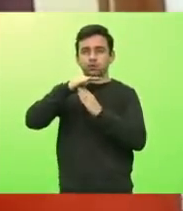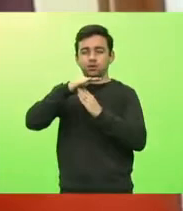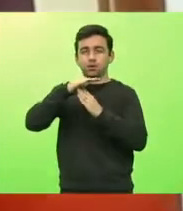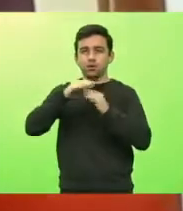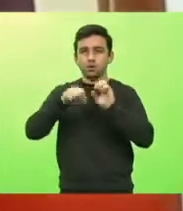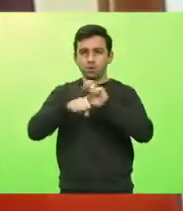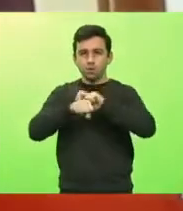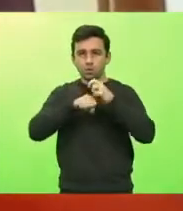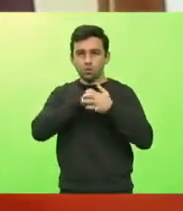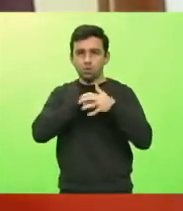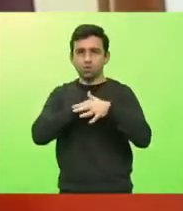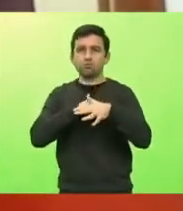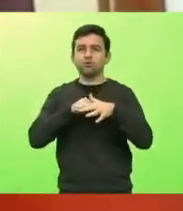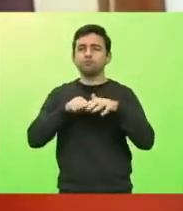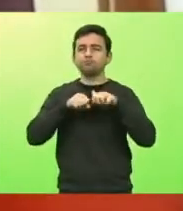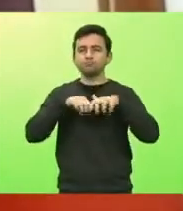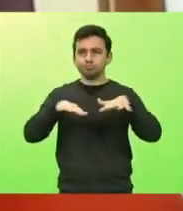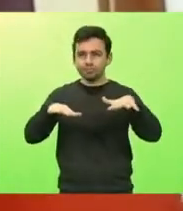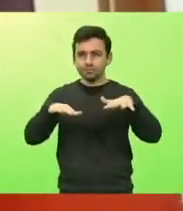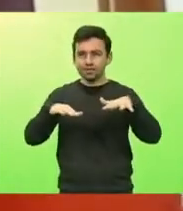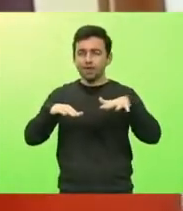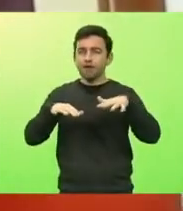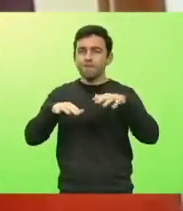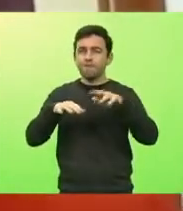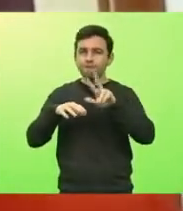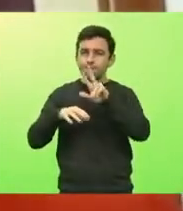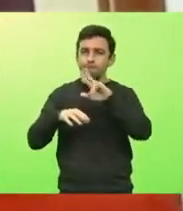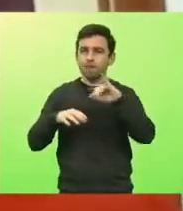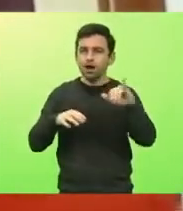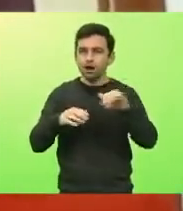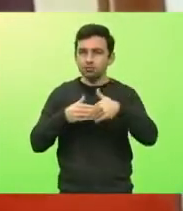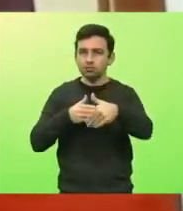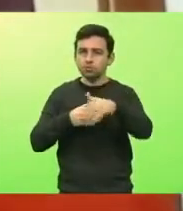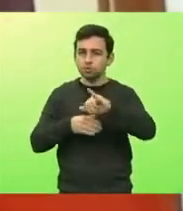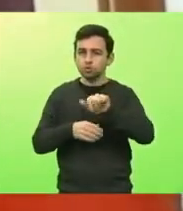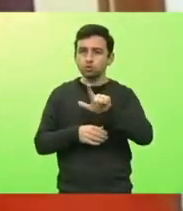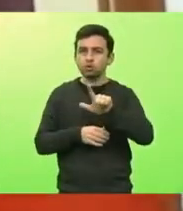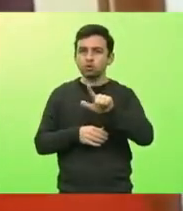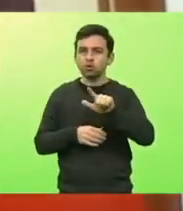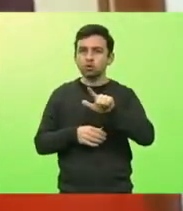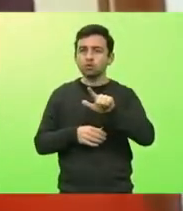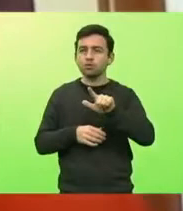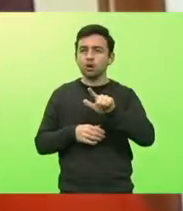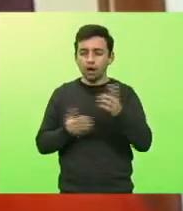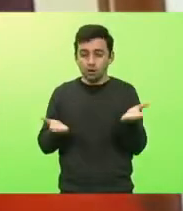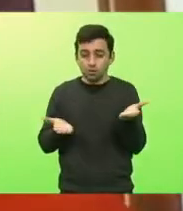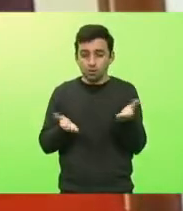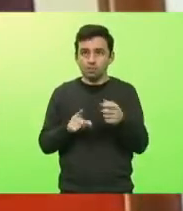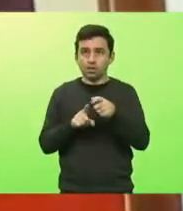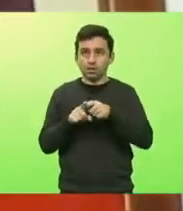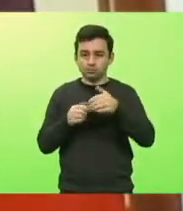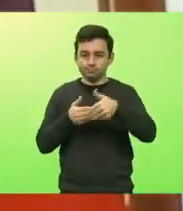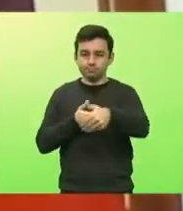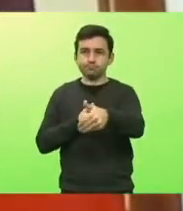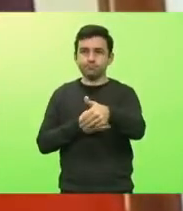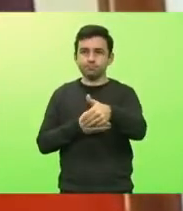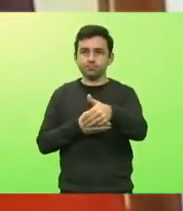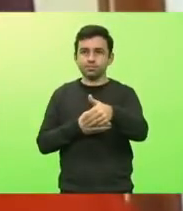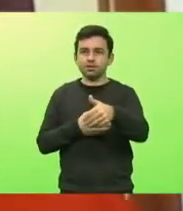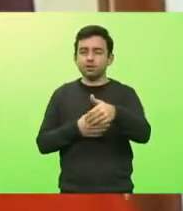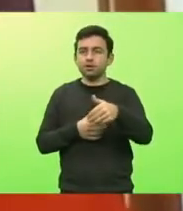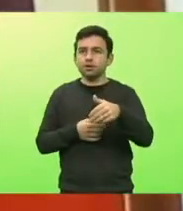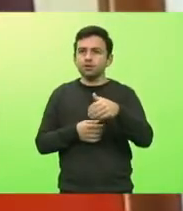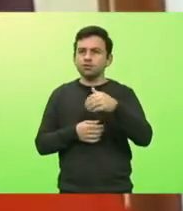estava por vir, no mês de julho, portanto, seria esse mês. Esse que nós acabamos de entrar. Pois bem, naquele